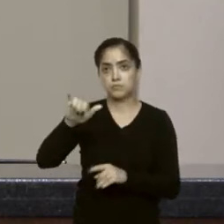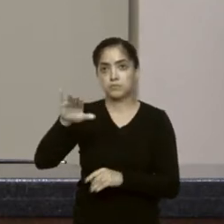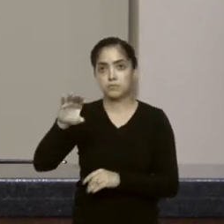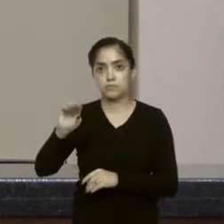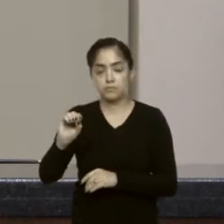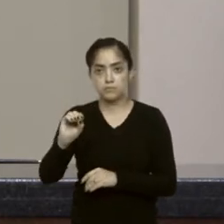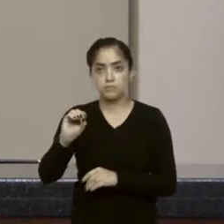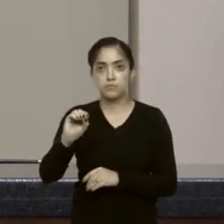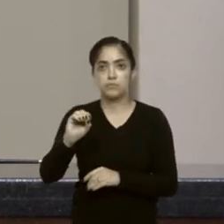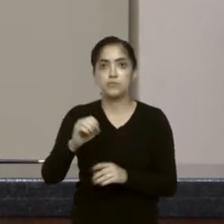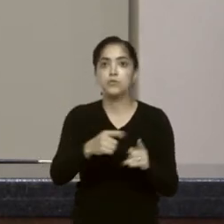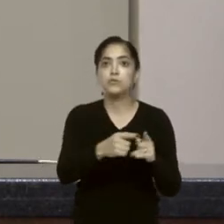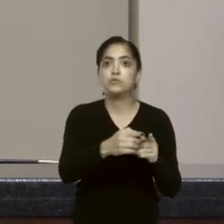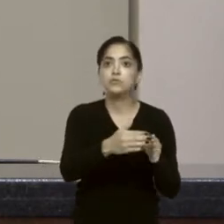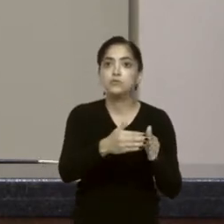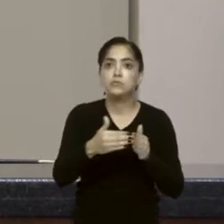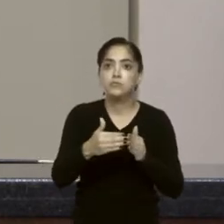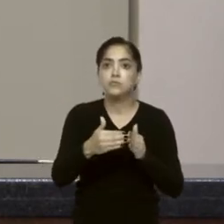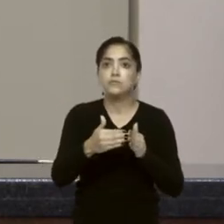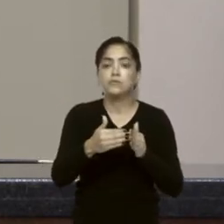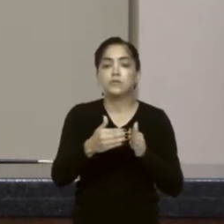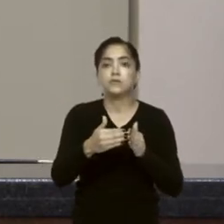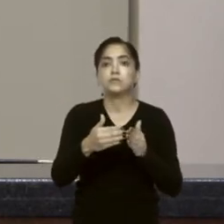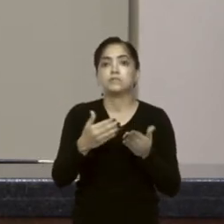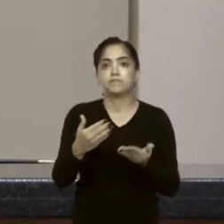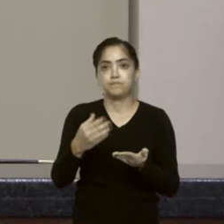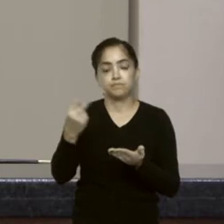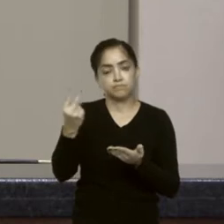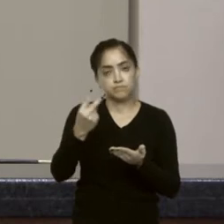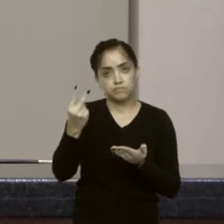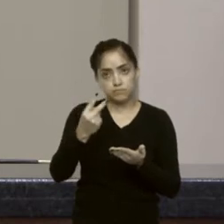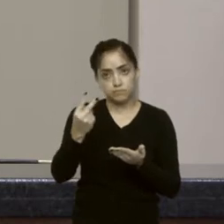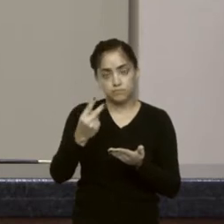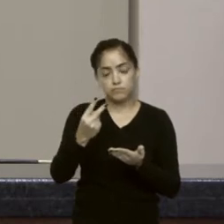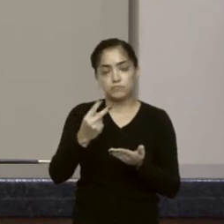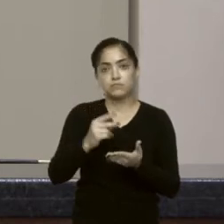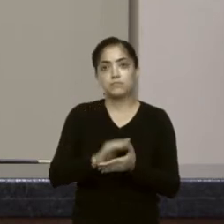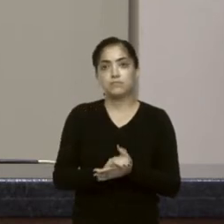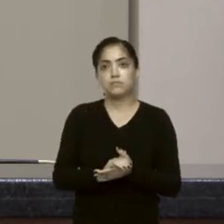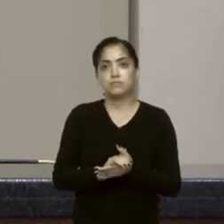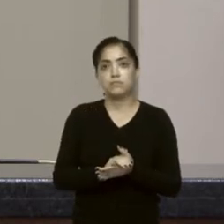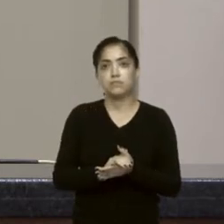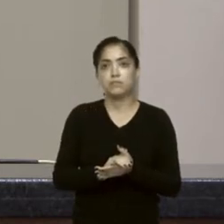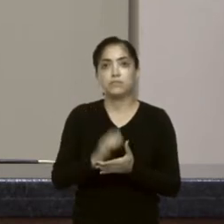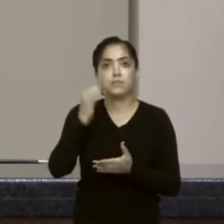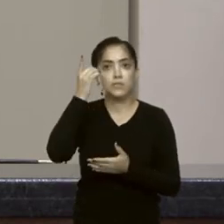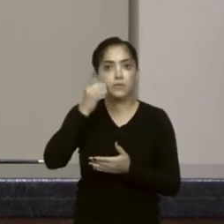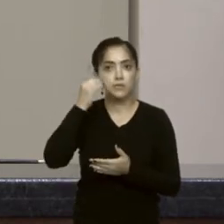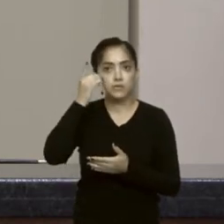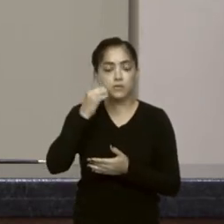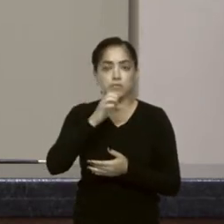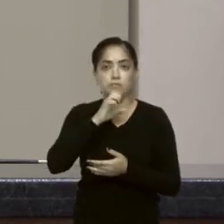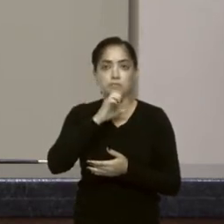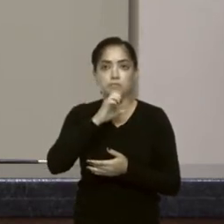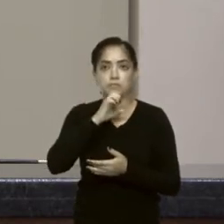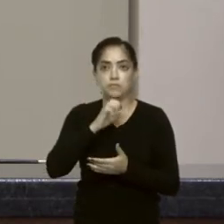por declínio do segundo suplente, em decorrência do afastamento do deputado Felipe